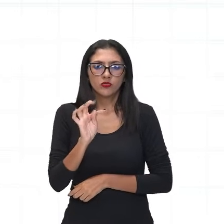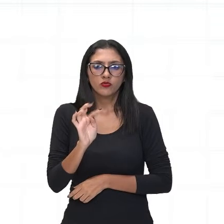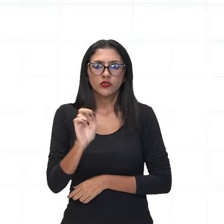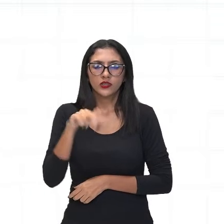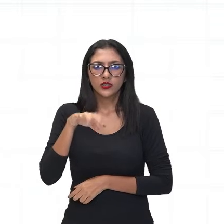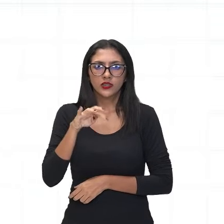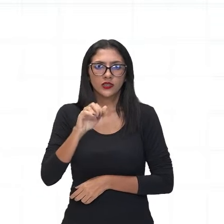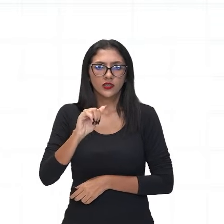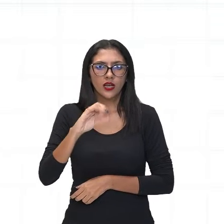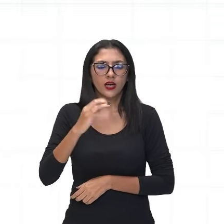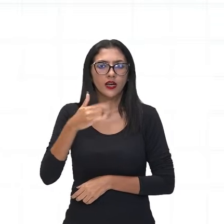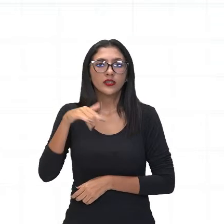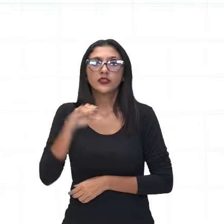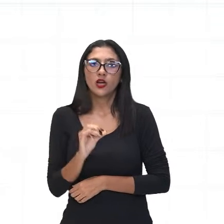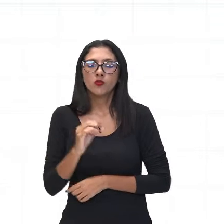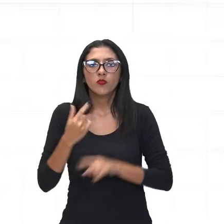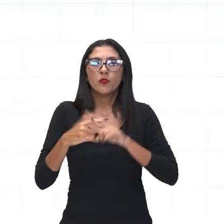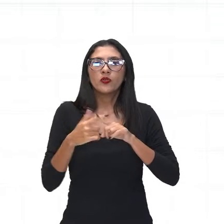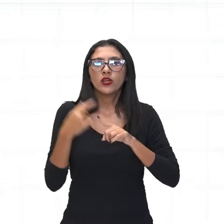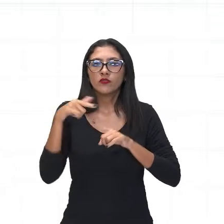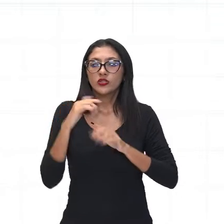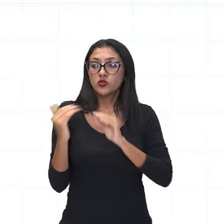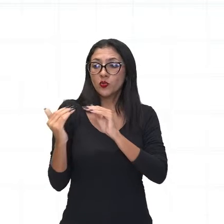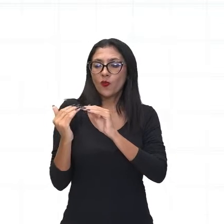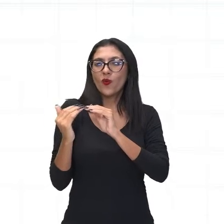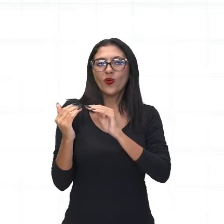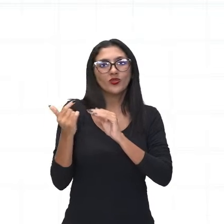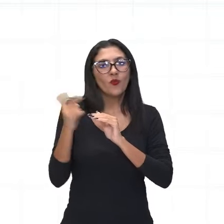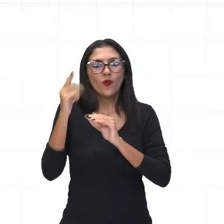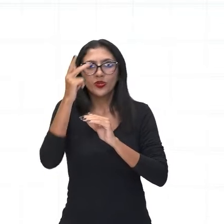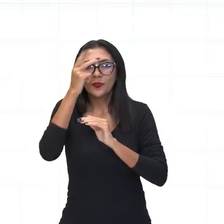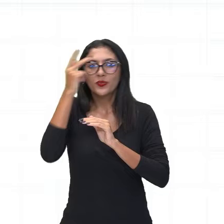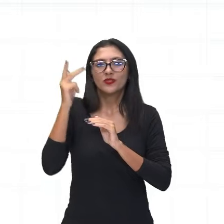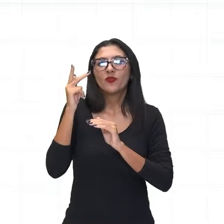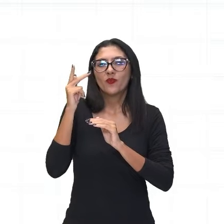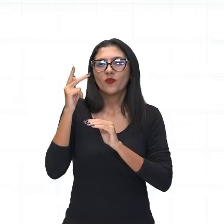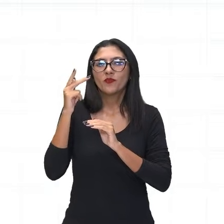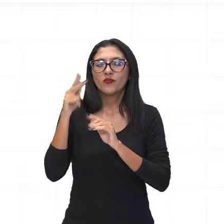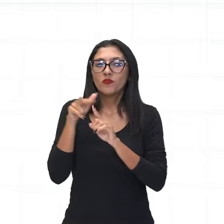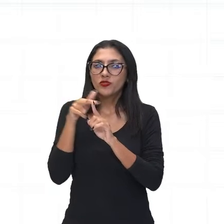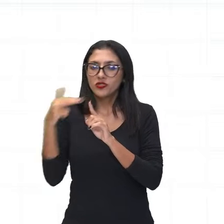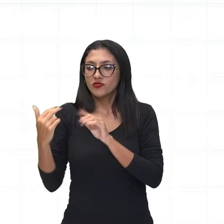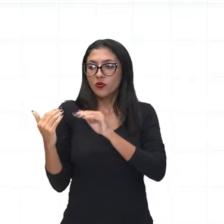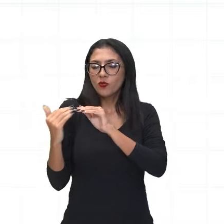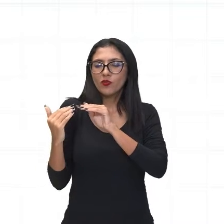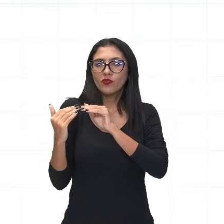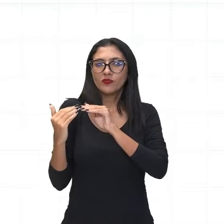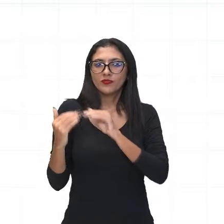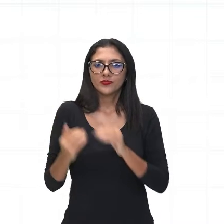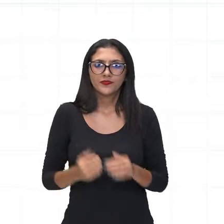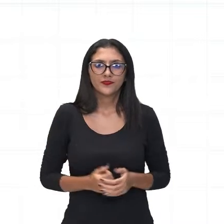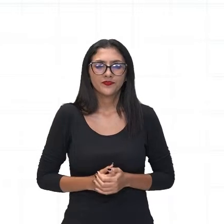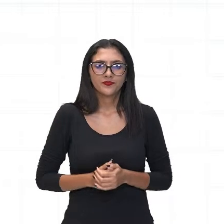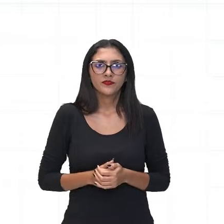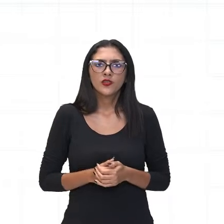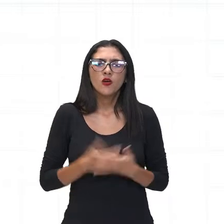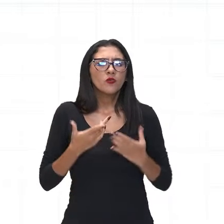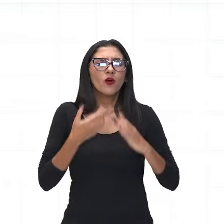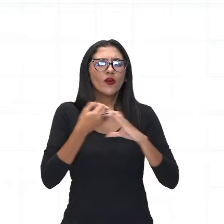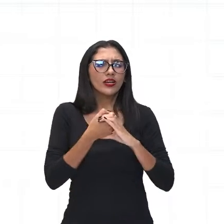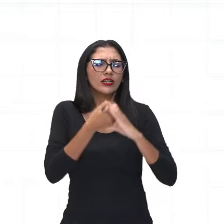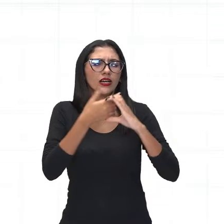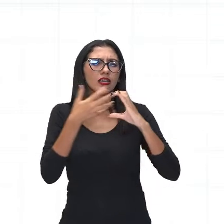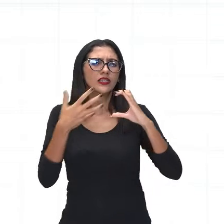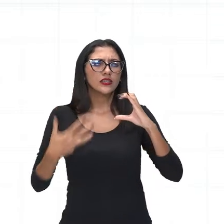também em concordância com o outro, certo? E quais são as marcas linguísticas que evidenciam,